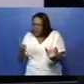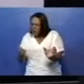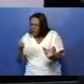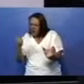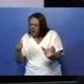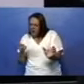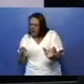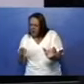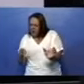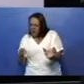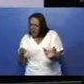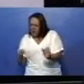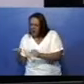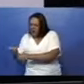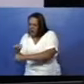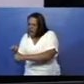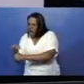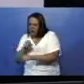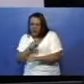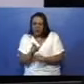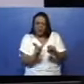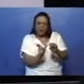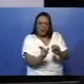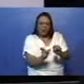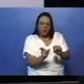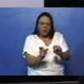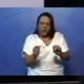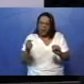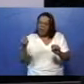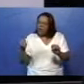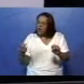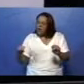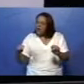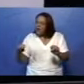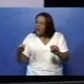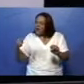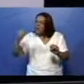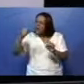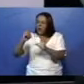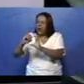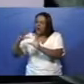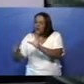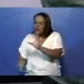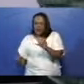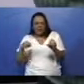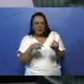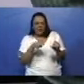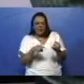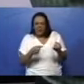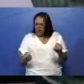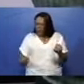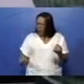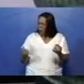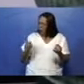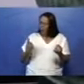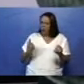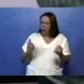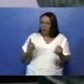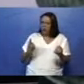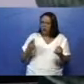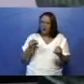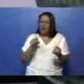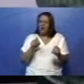porque a característica desse substantivo esquisitas observe que aqui gente eu também tenho um outro